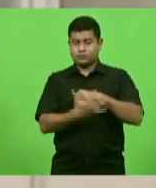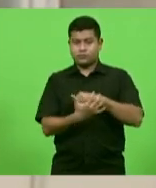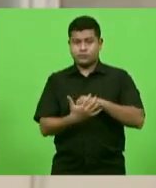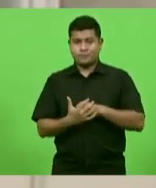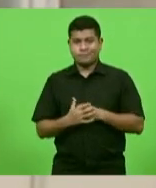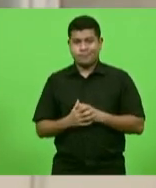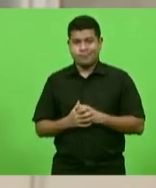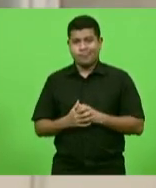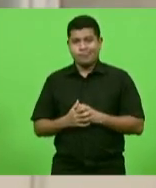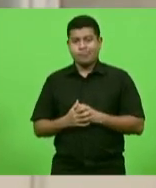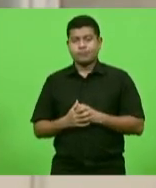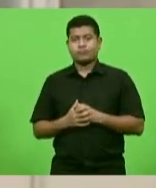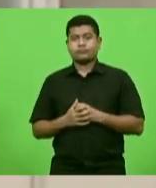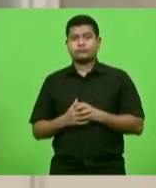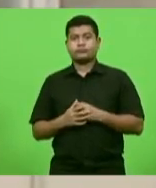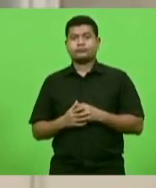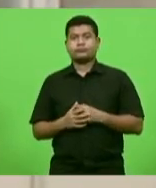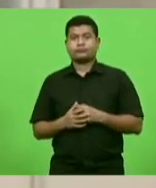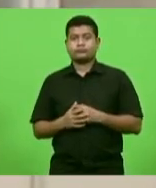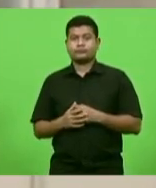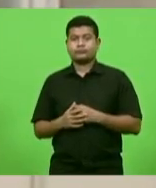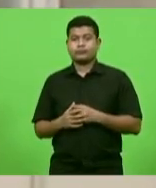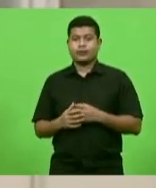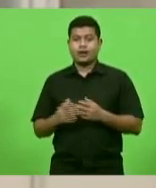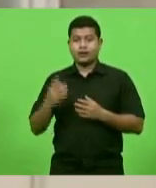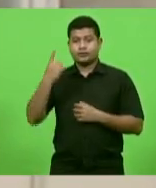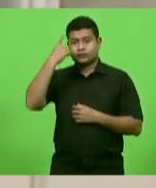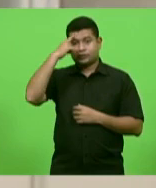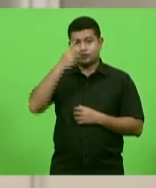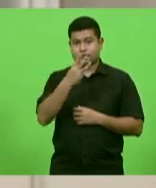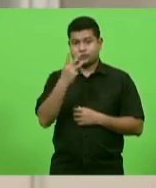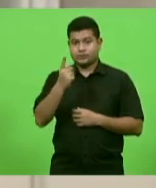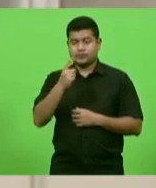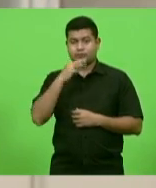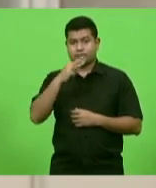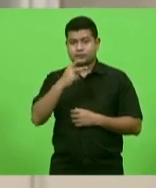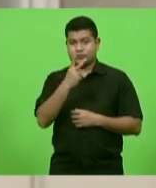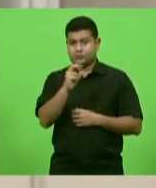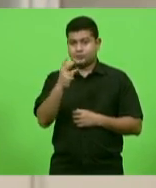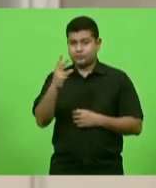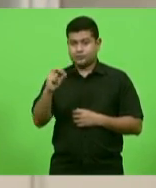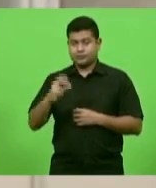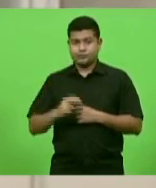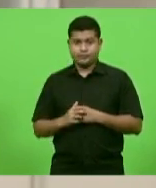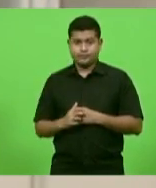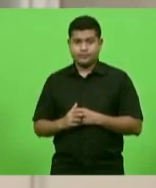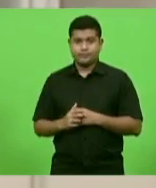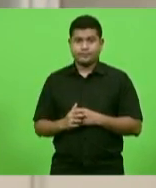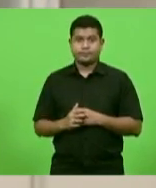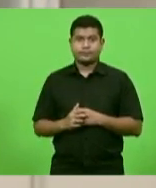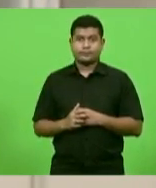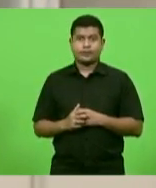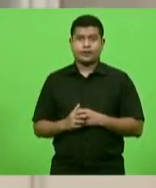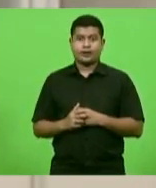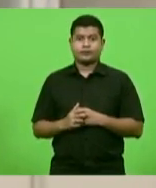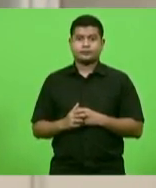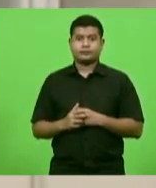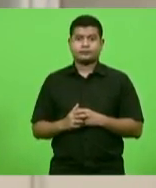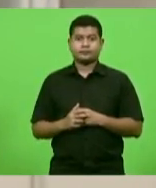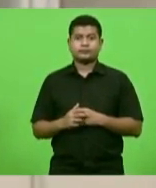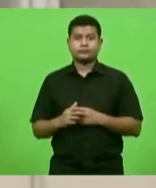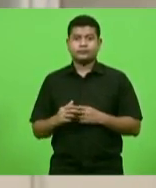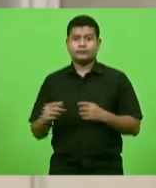pandemia" mensagem que adaptada de 31 de Março 2020 faço essa